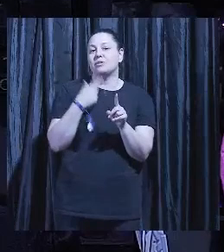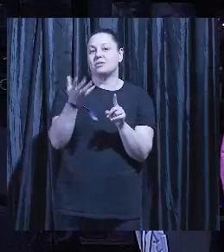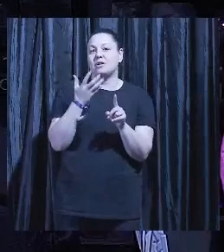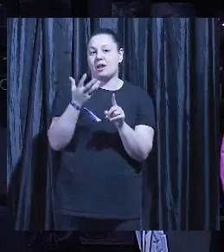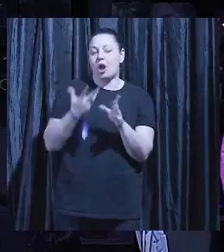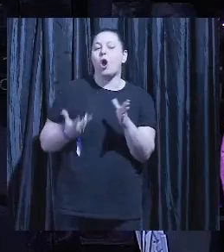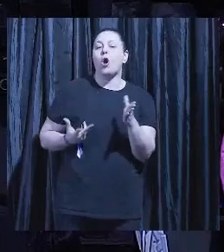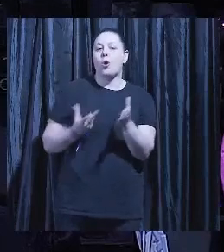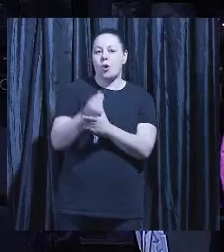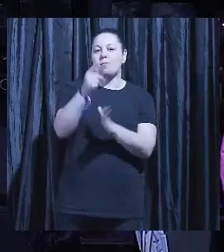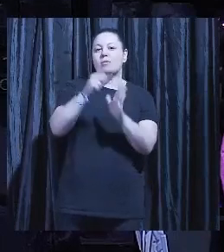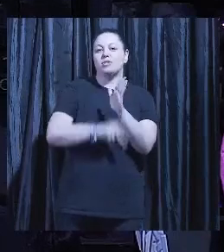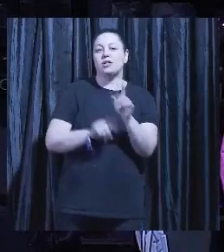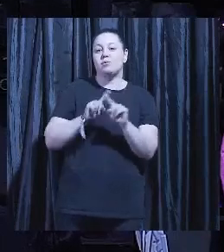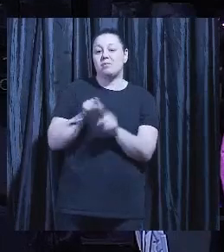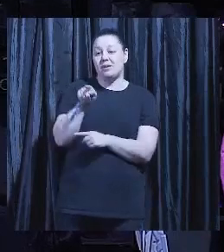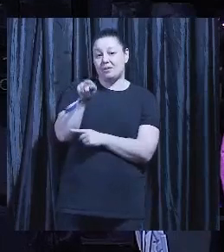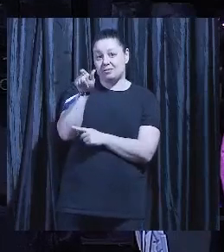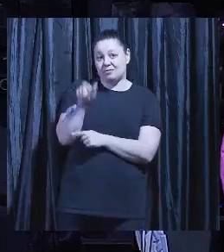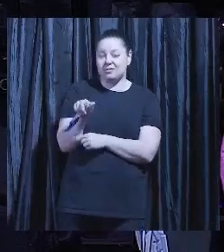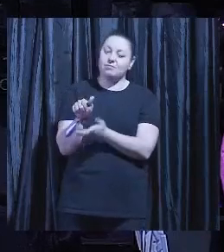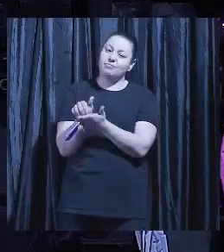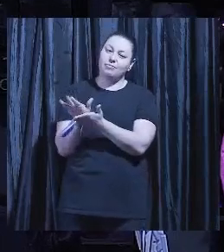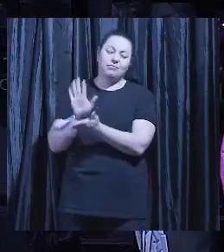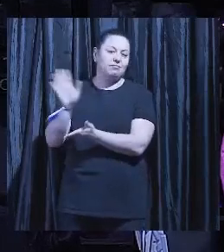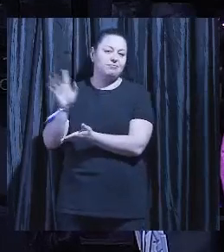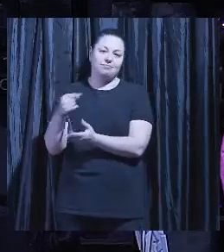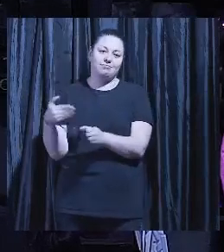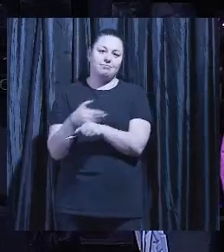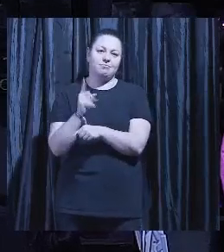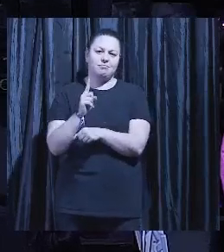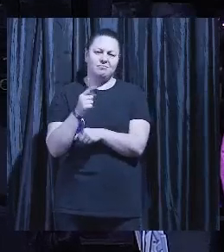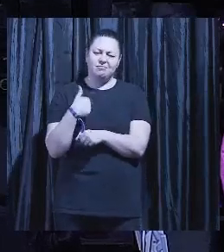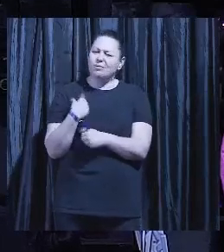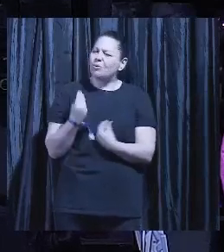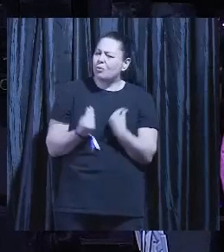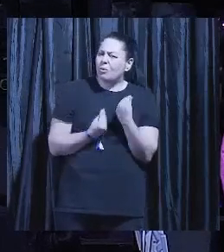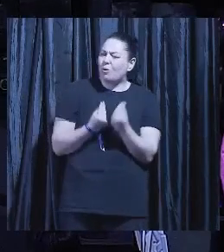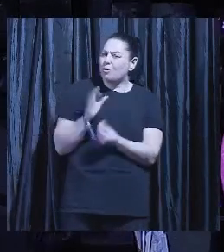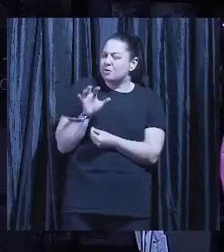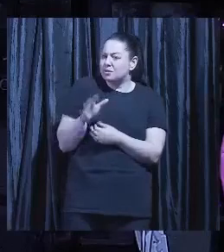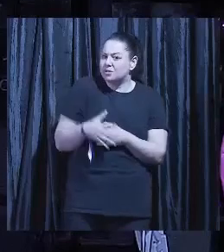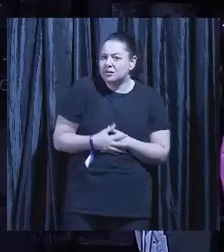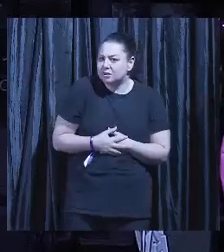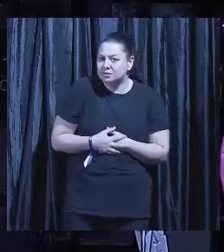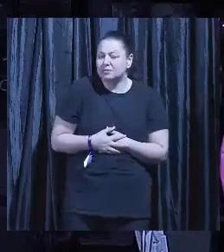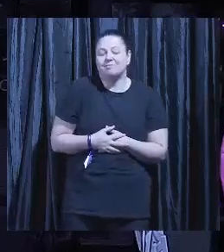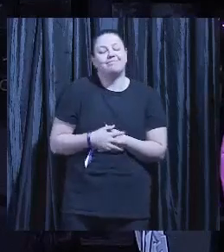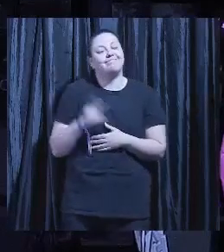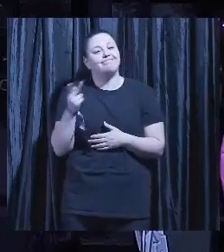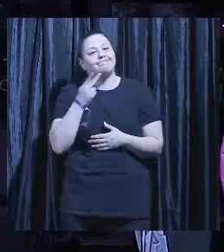está fora. Aí eu falei, como assim eu estou fora? Aí ele falou, a gente não tem